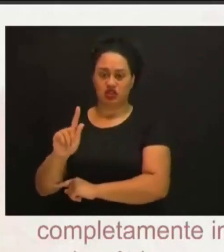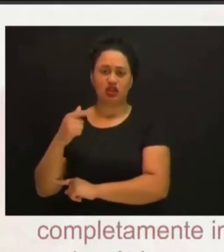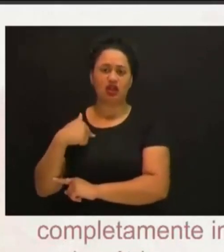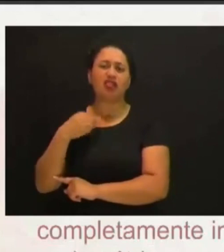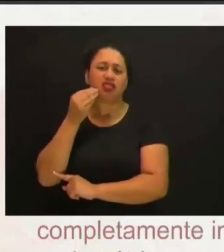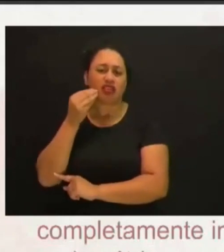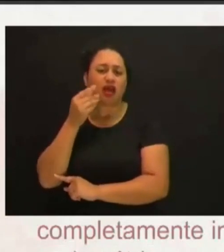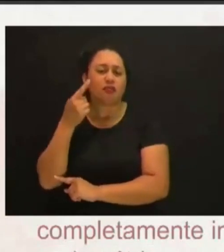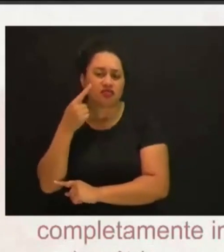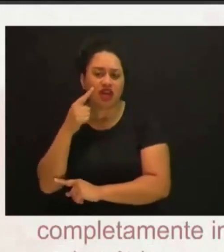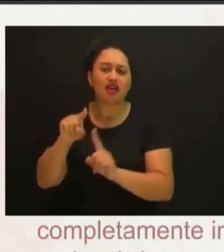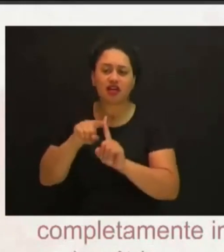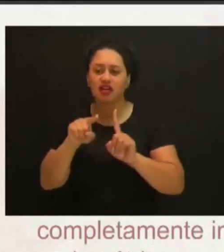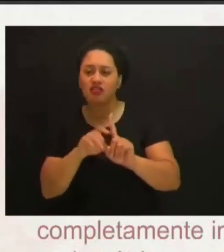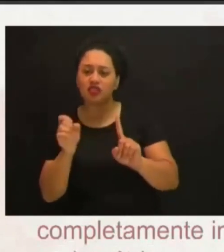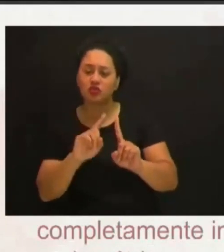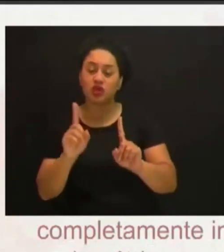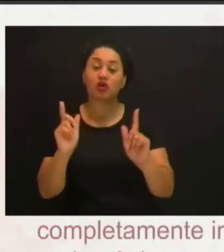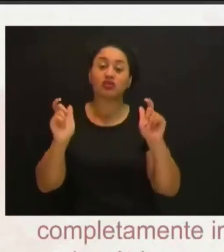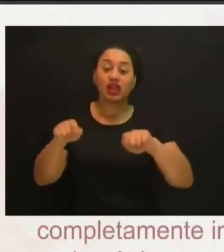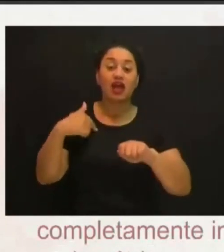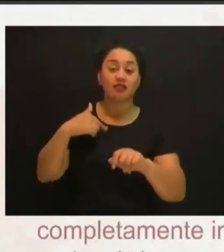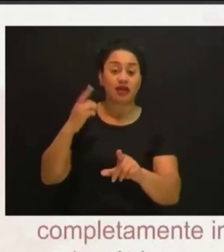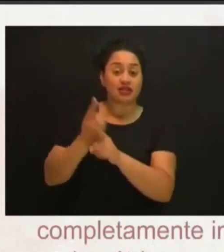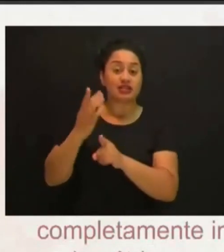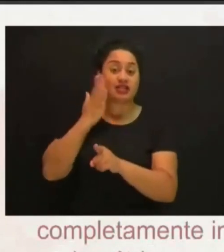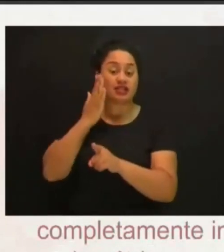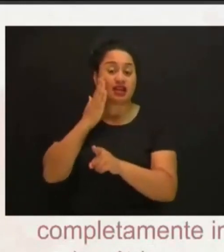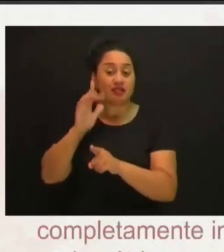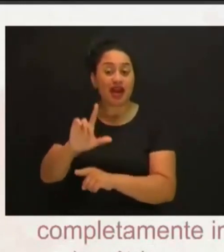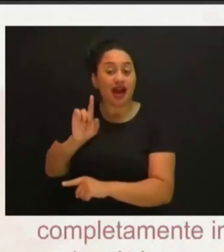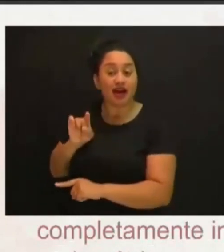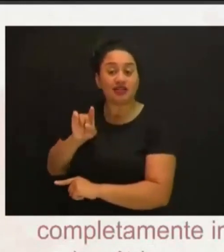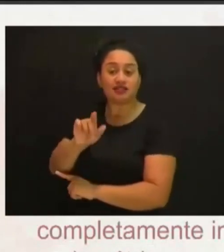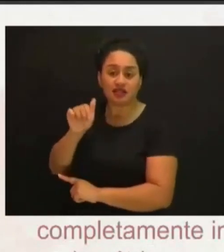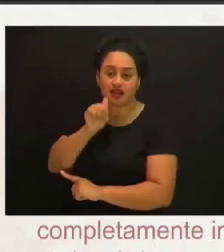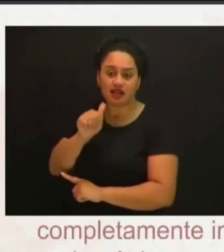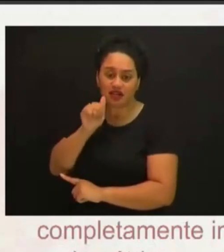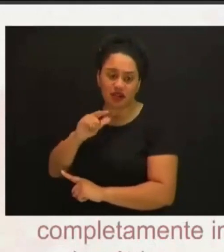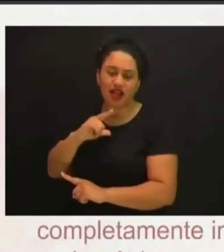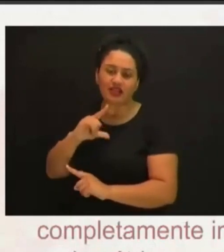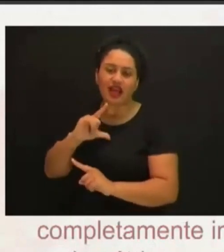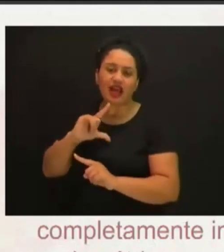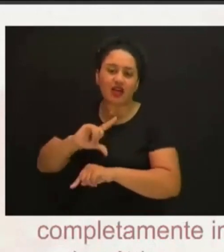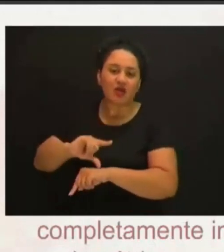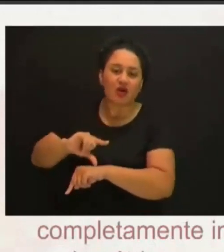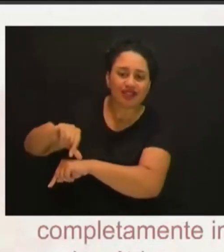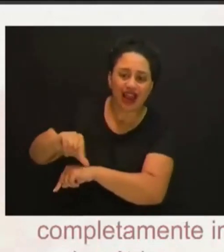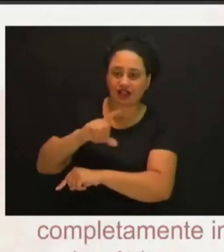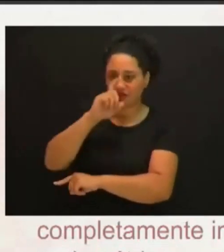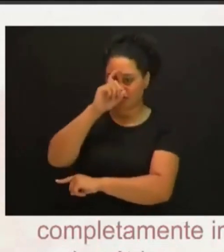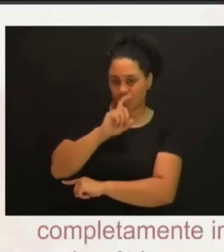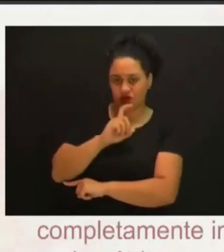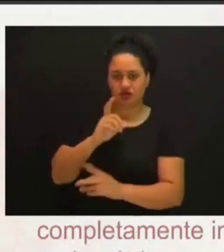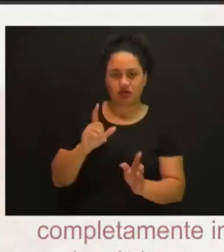gravidez, é possível descobrir uma gravidez antes mesmo daquela mulher ter um atraso menstrual, né? Mas isso não é o